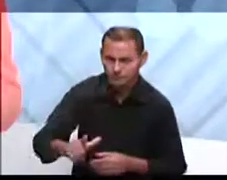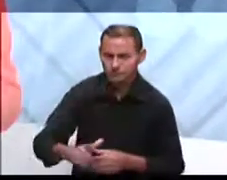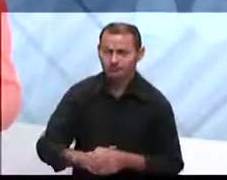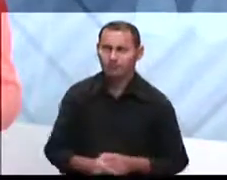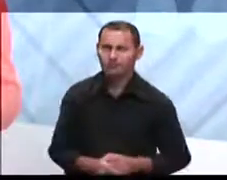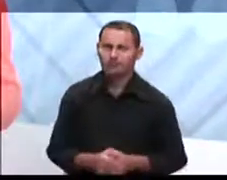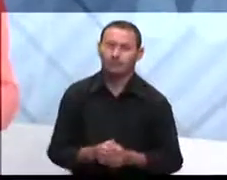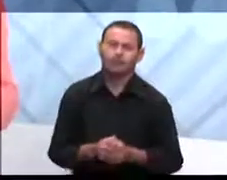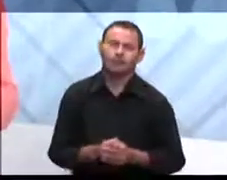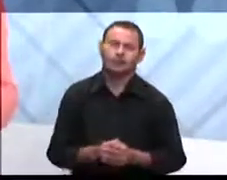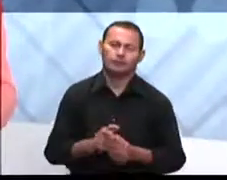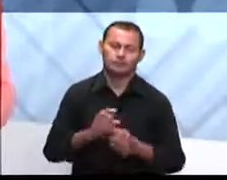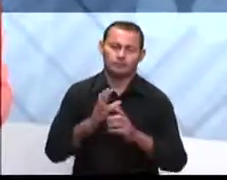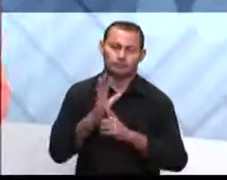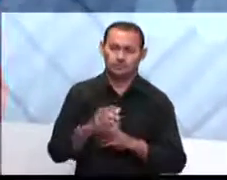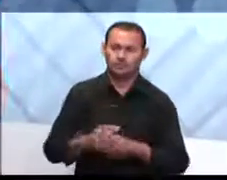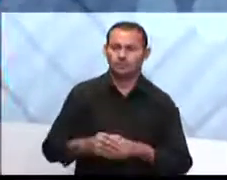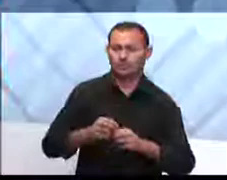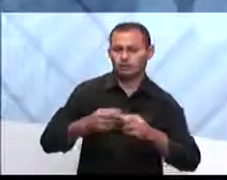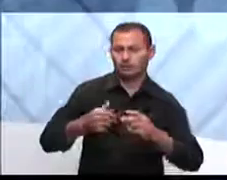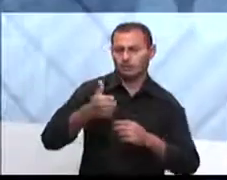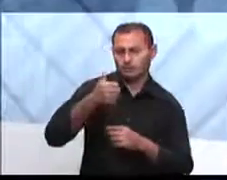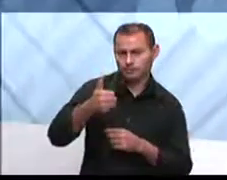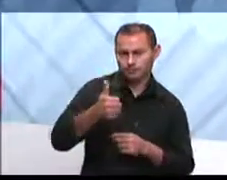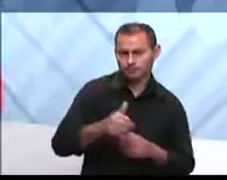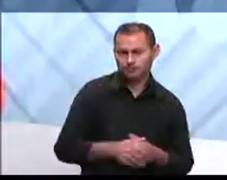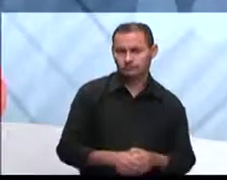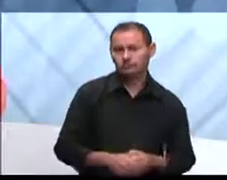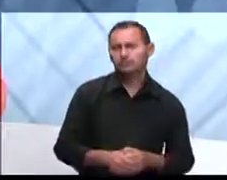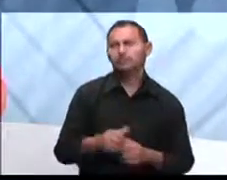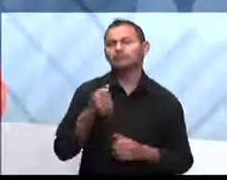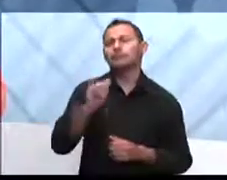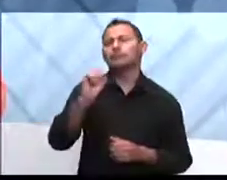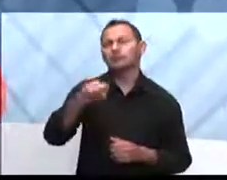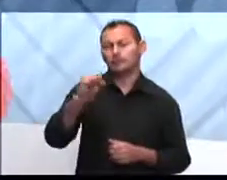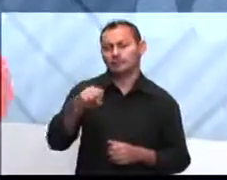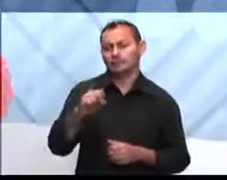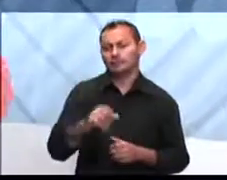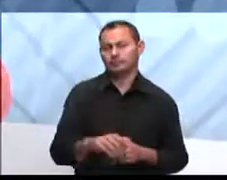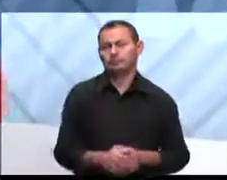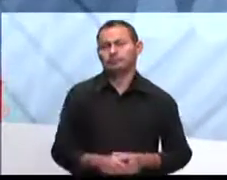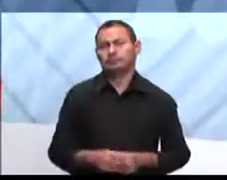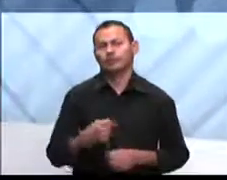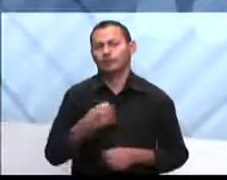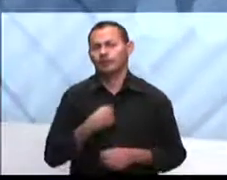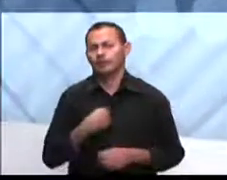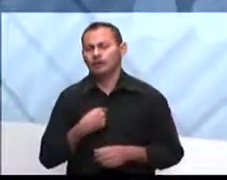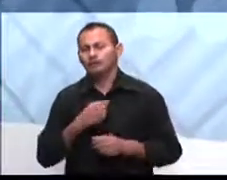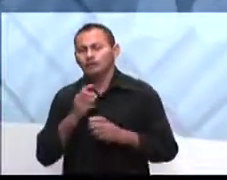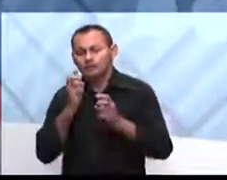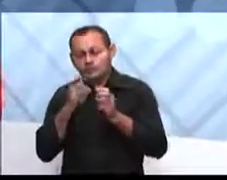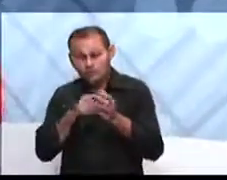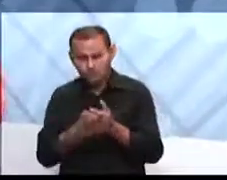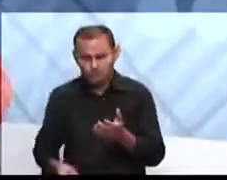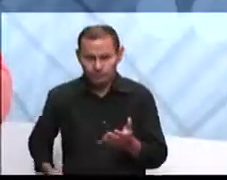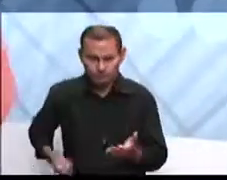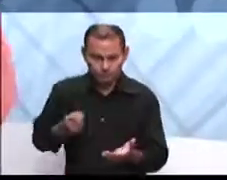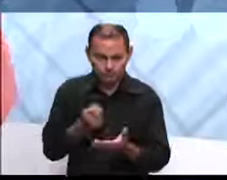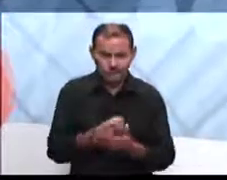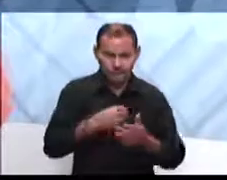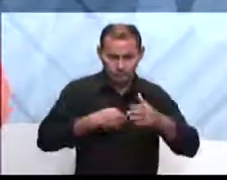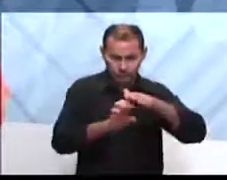dando um resultado positivo, daí sim, né? Vou lá, invisto, eu como